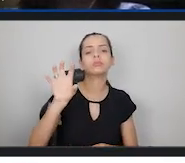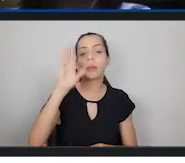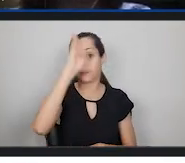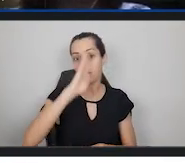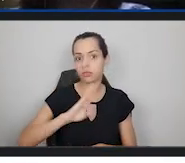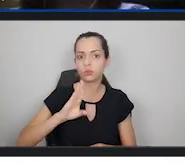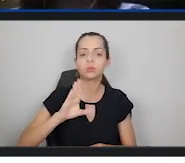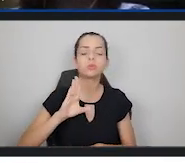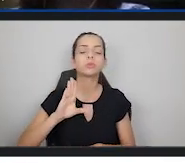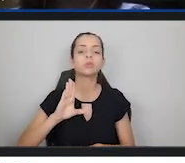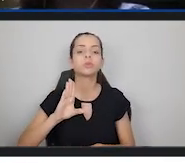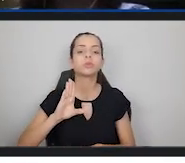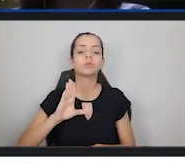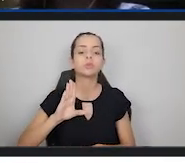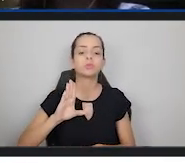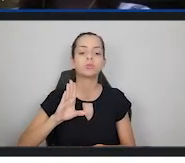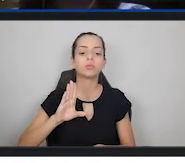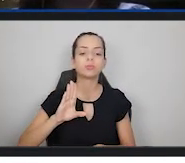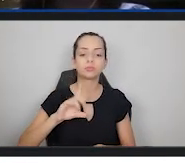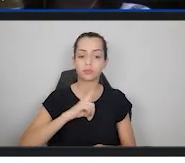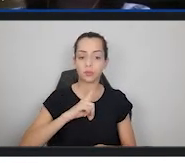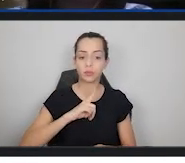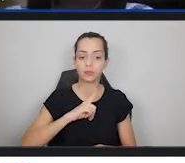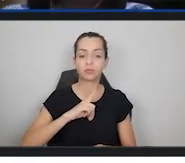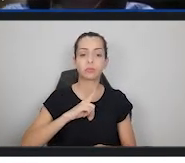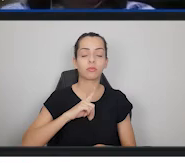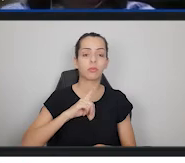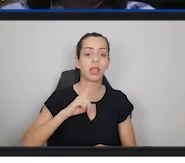lá pelo ONS, Operador do Sistema Elétrico.